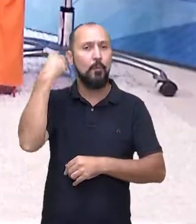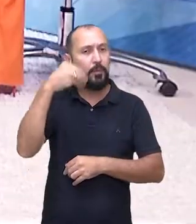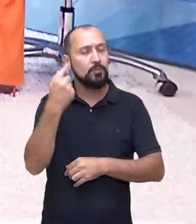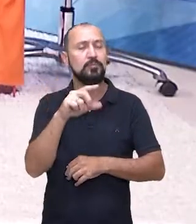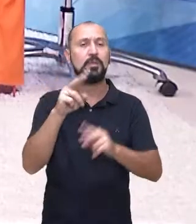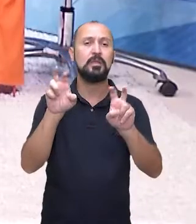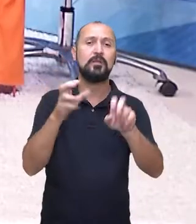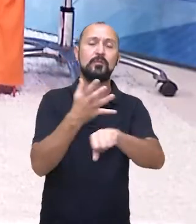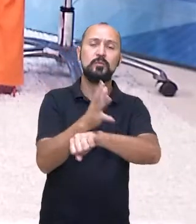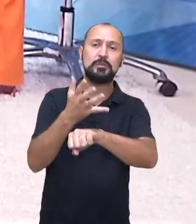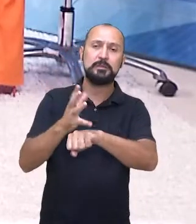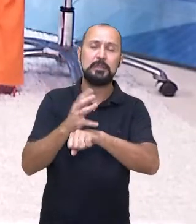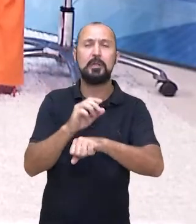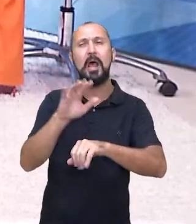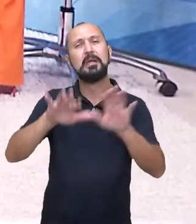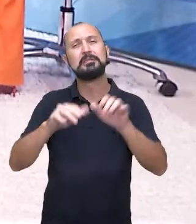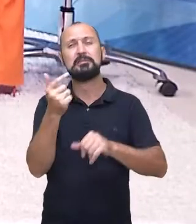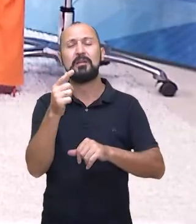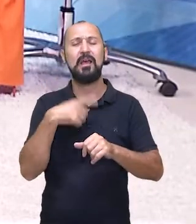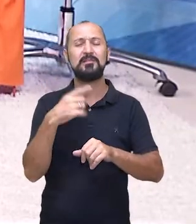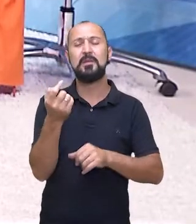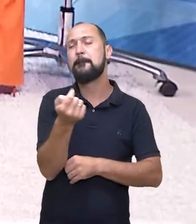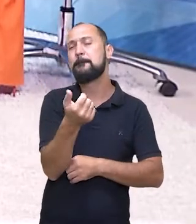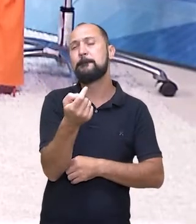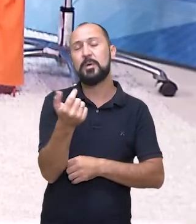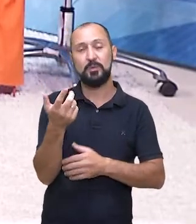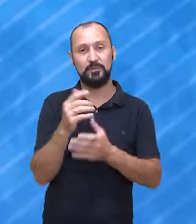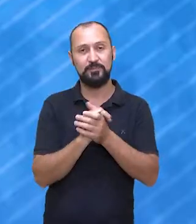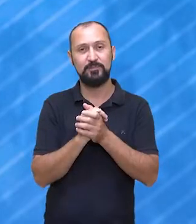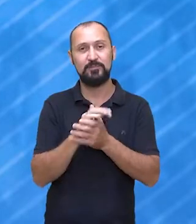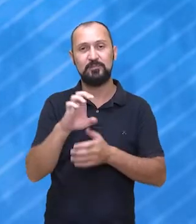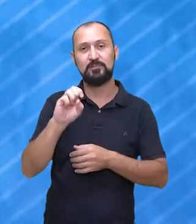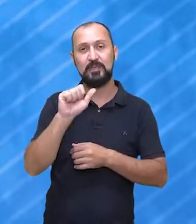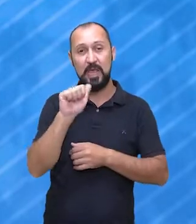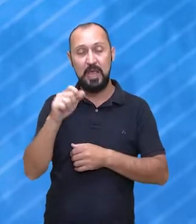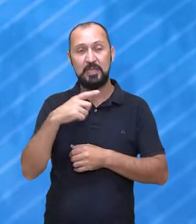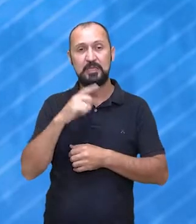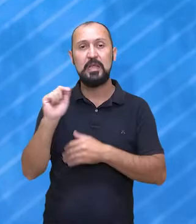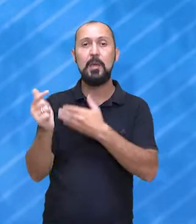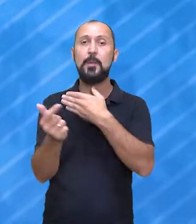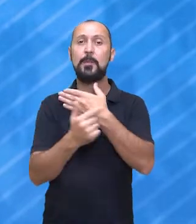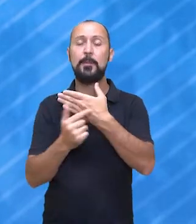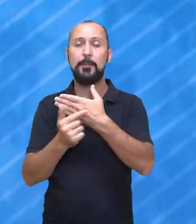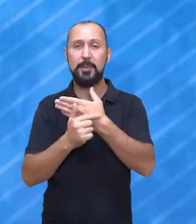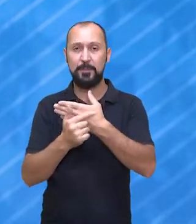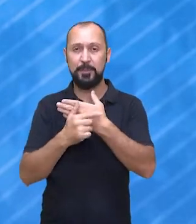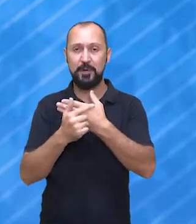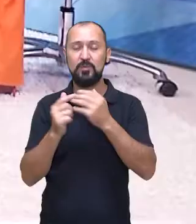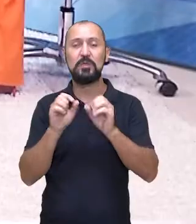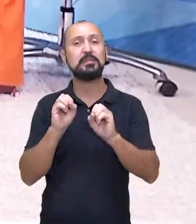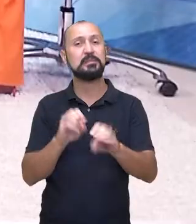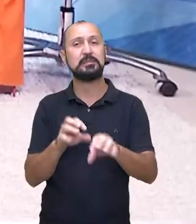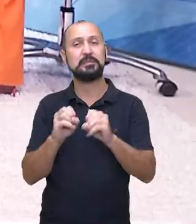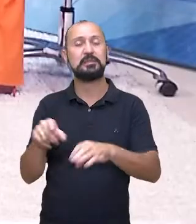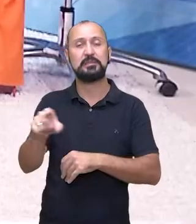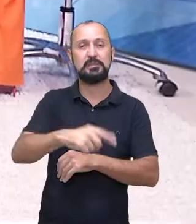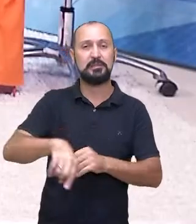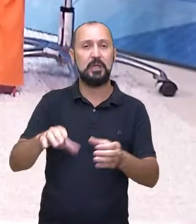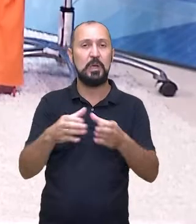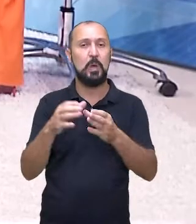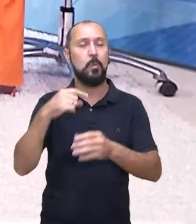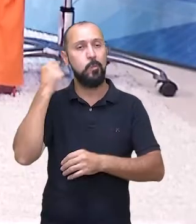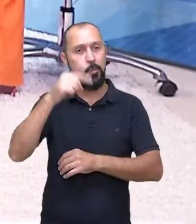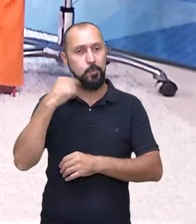muitas vezes ele não teve oportunidade de fazer um estágio ou se teve nunca é o suficiente então a Eva ela tem como papel principal